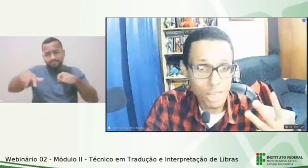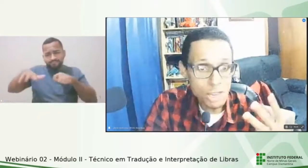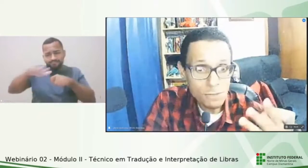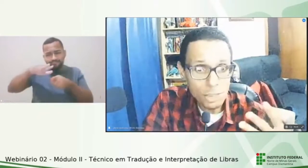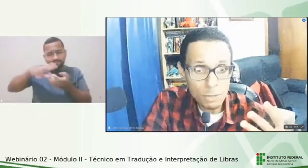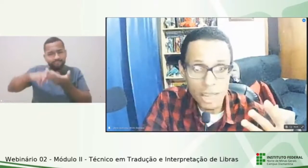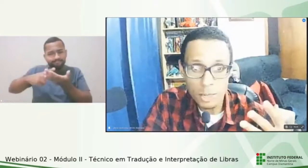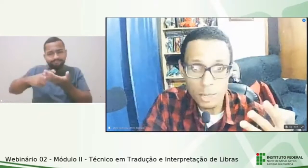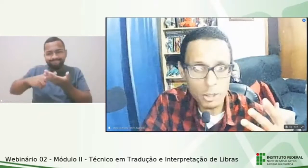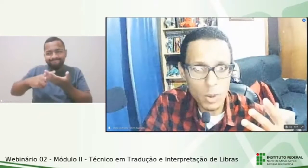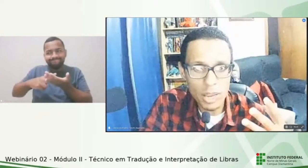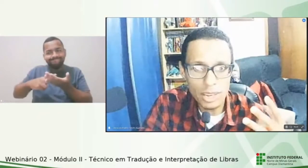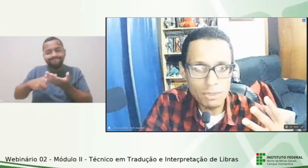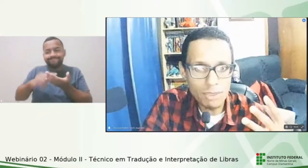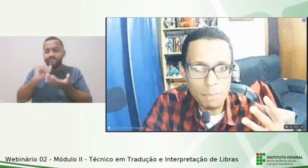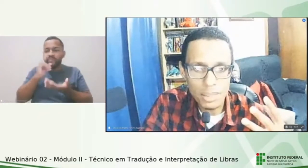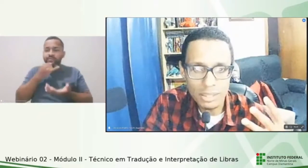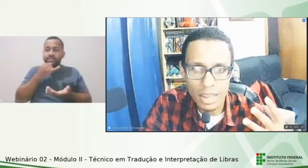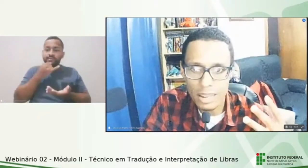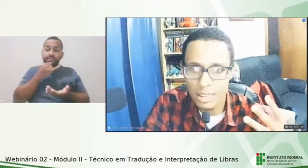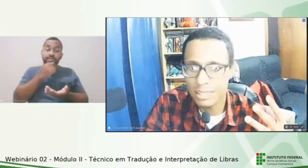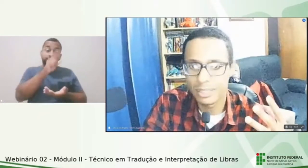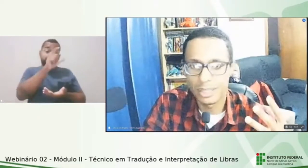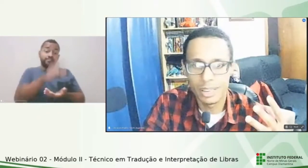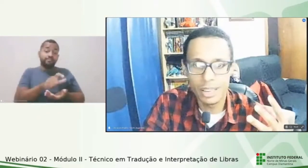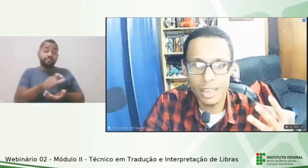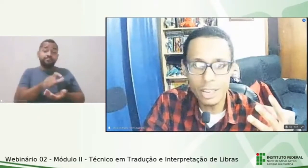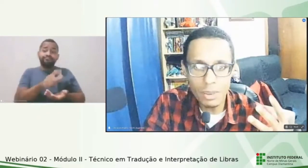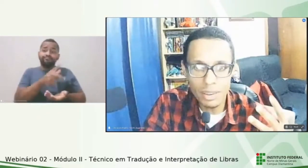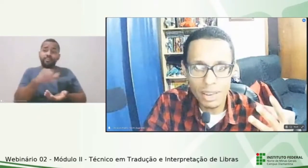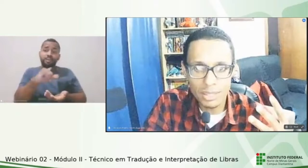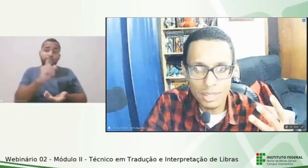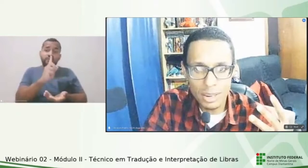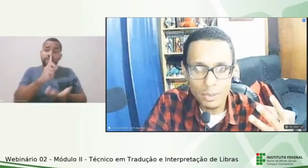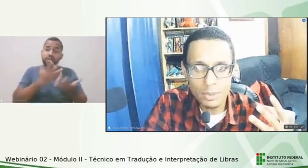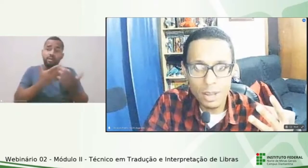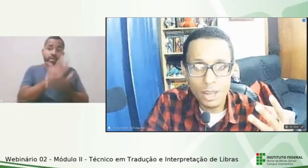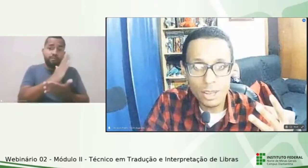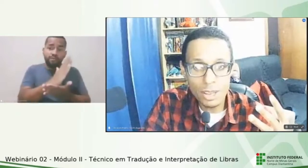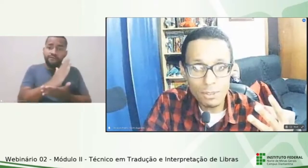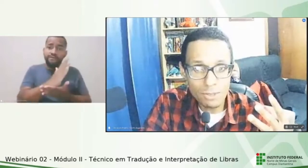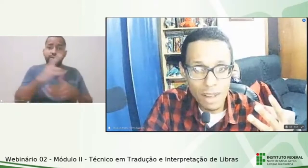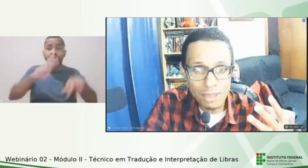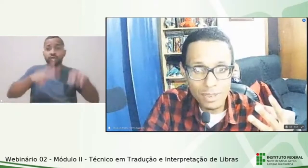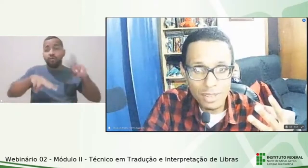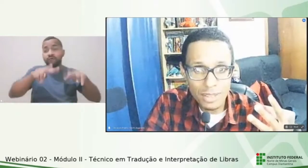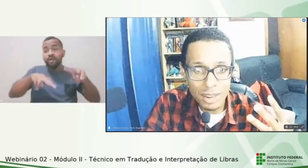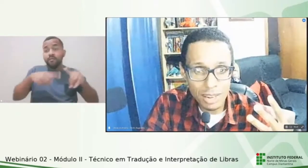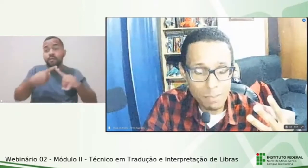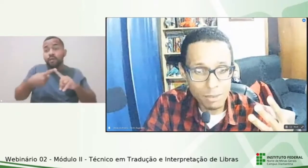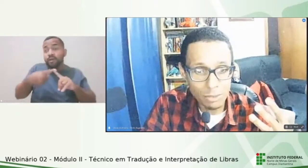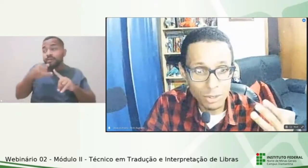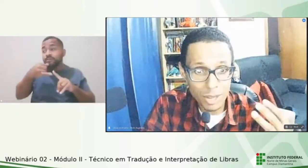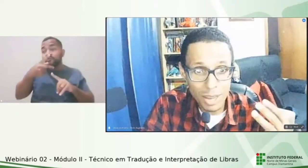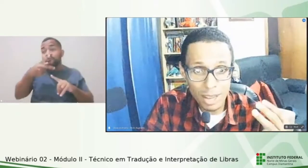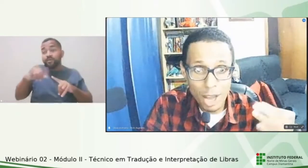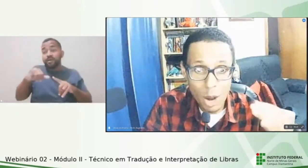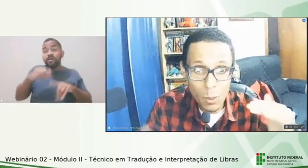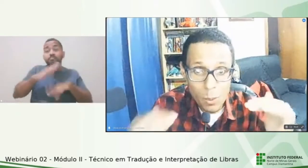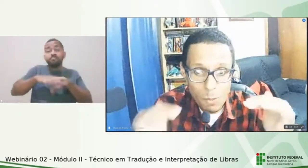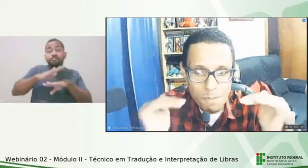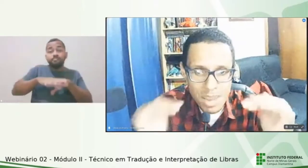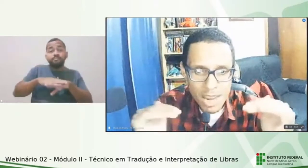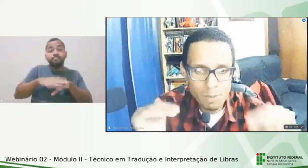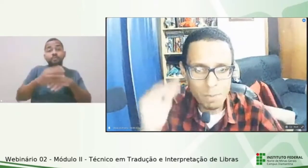E, infelizmente, a pessoa ela não vai passar em uma avaliação que vai fazer ali para você